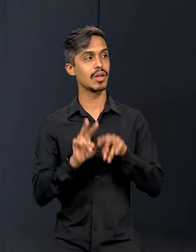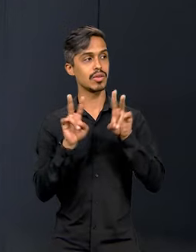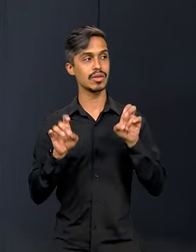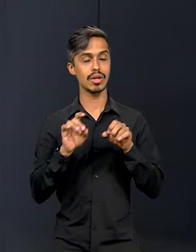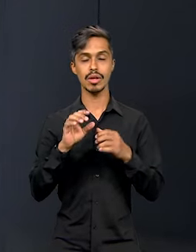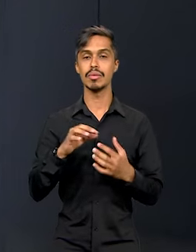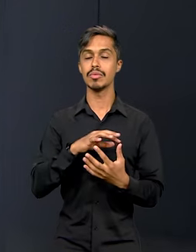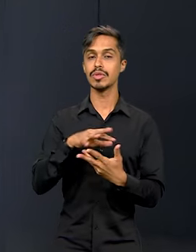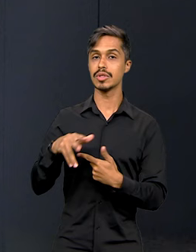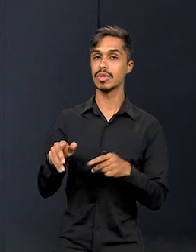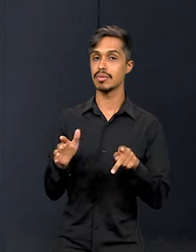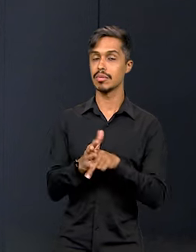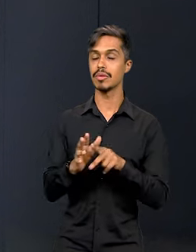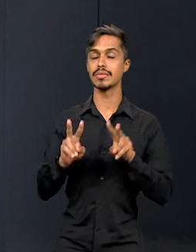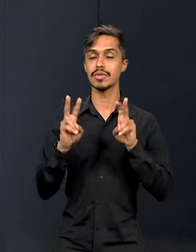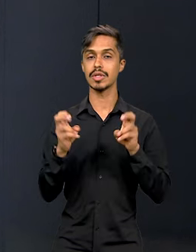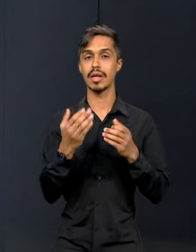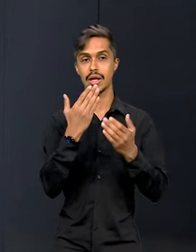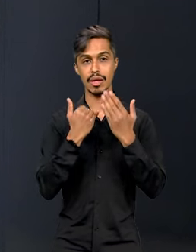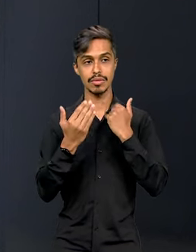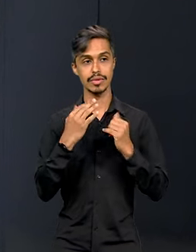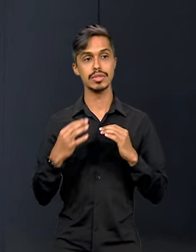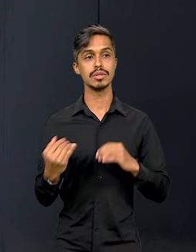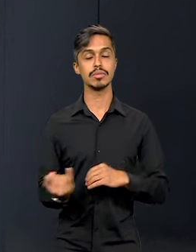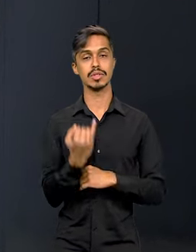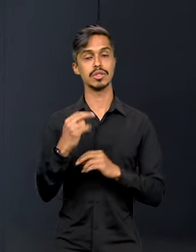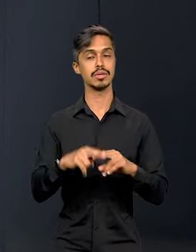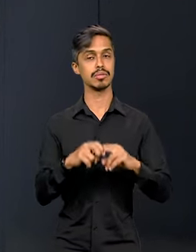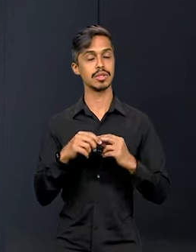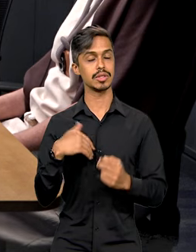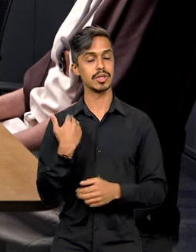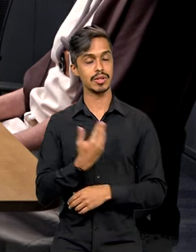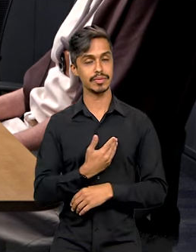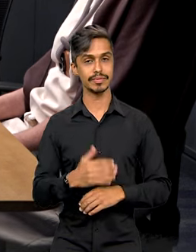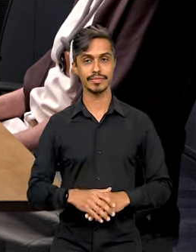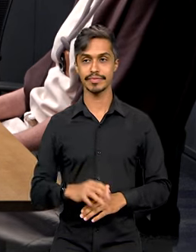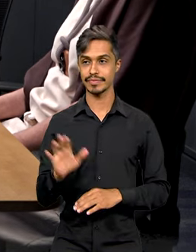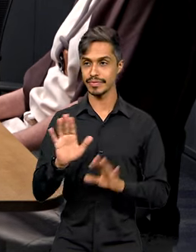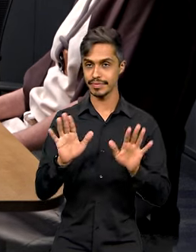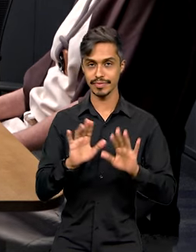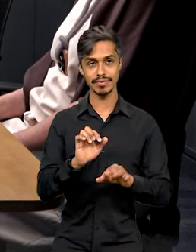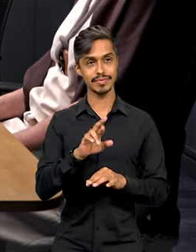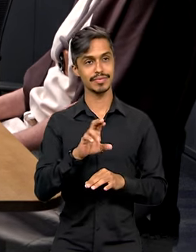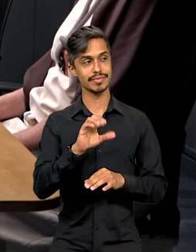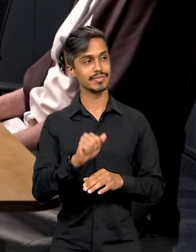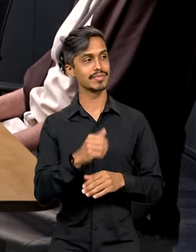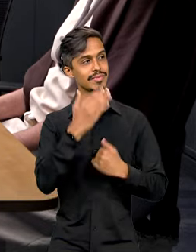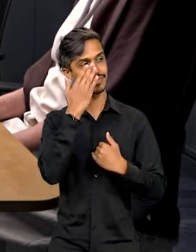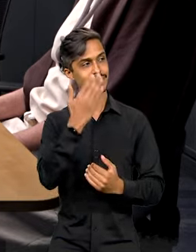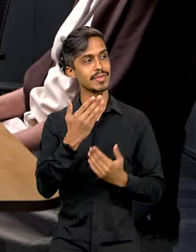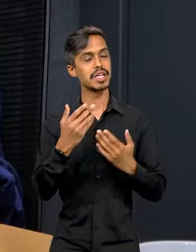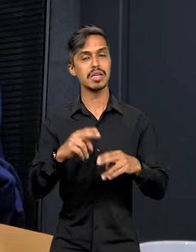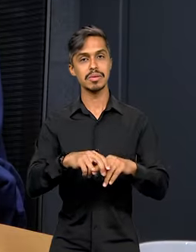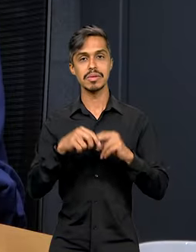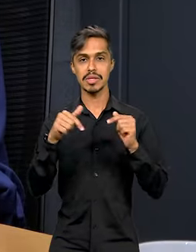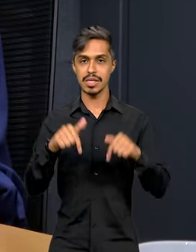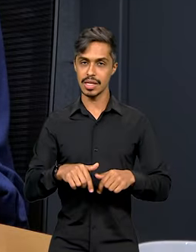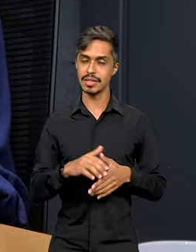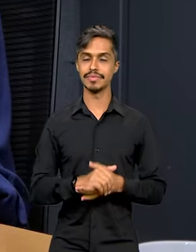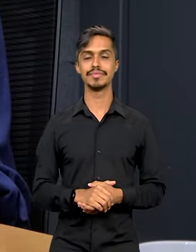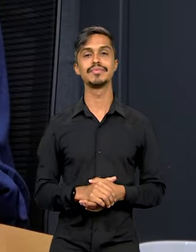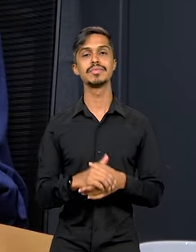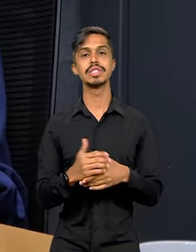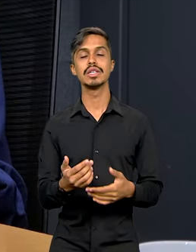alusão a esse Dia Mundial da Alimentação tão importante para todos nós Olá Érica obrigada pelo convite para est aqui no Fala